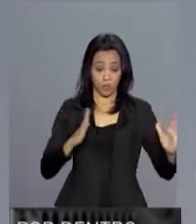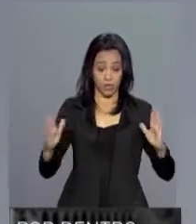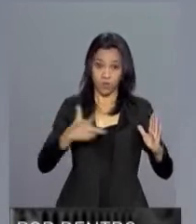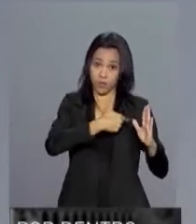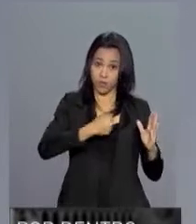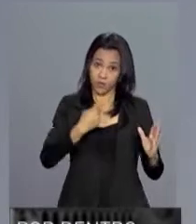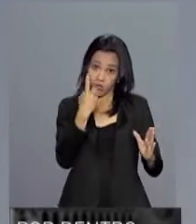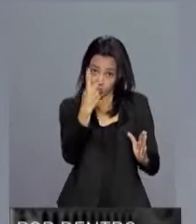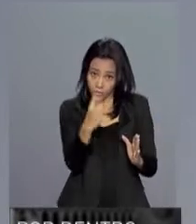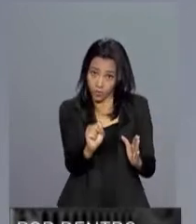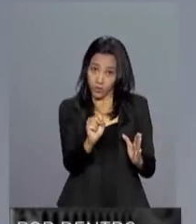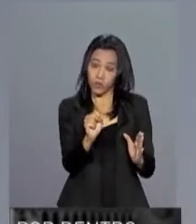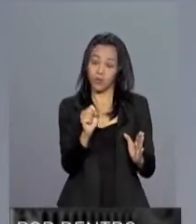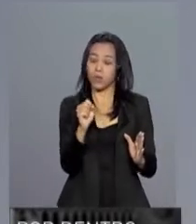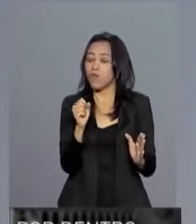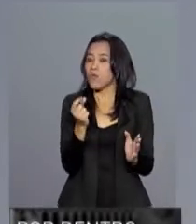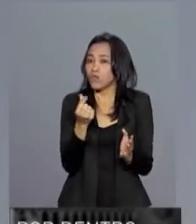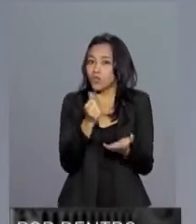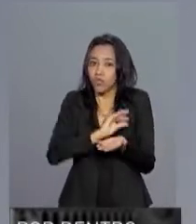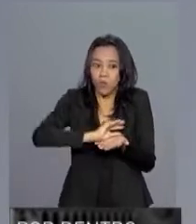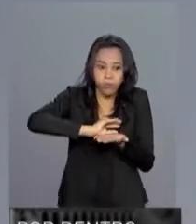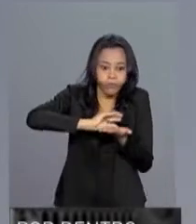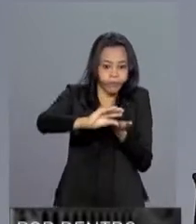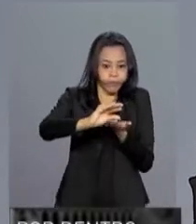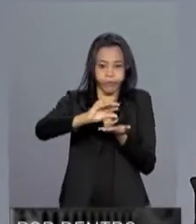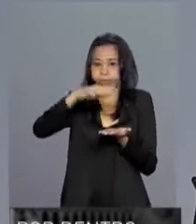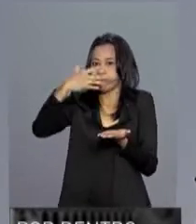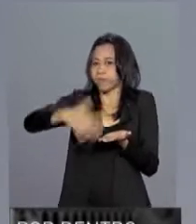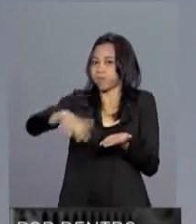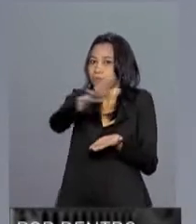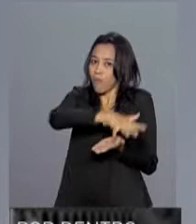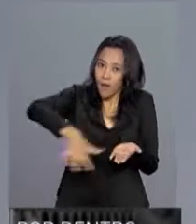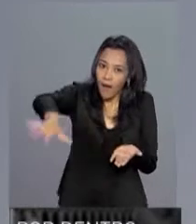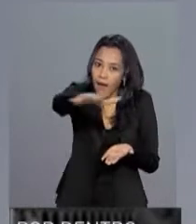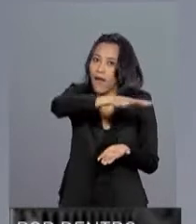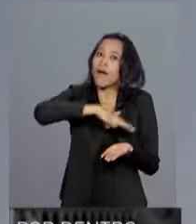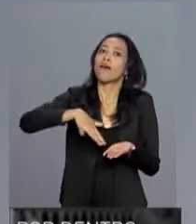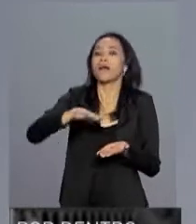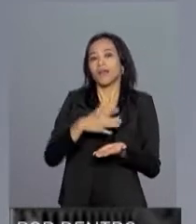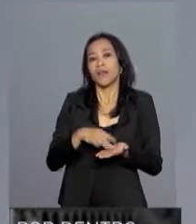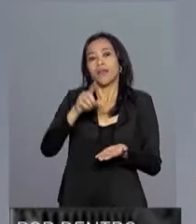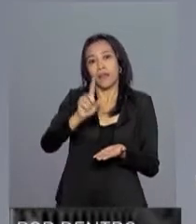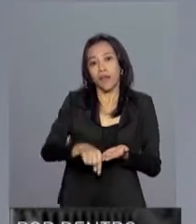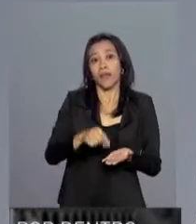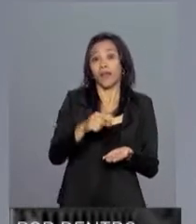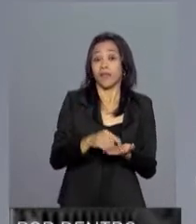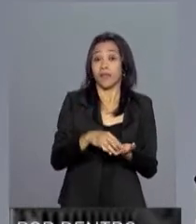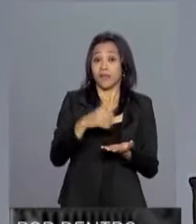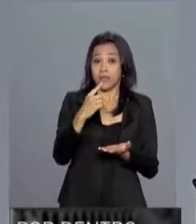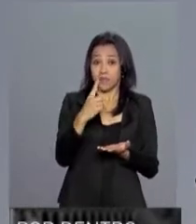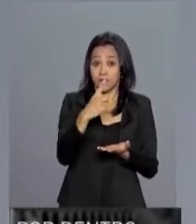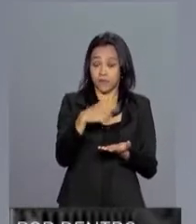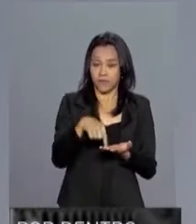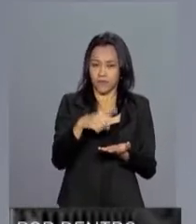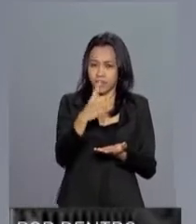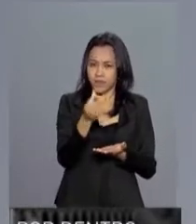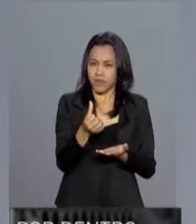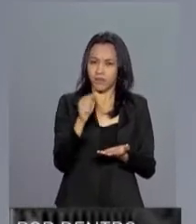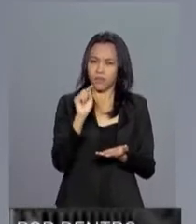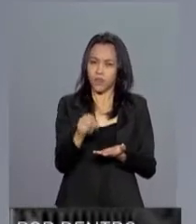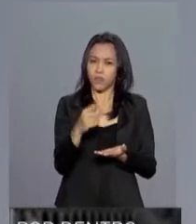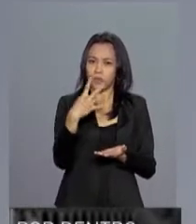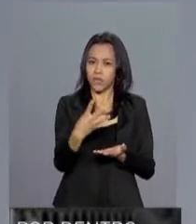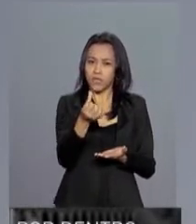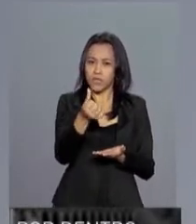no setor audiovisual brasileiro que responde por 0.46 por cedo do nosso produto